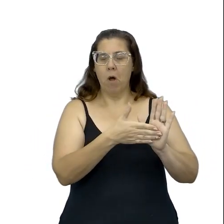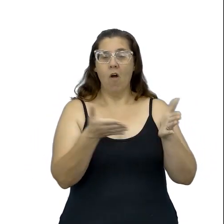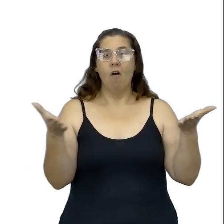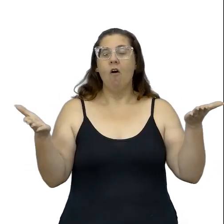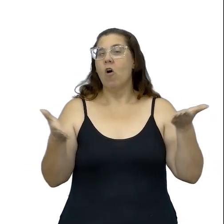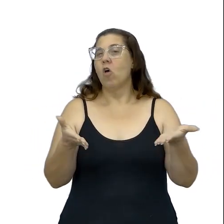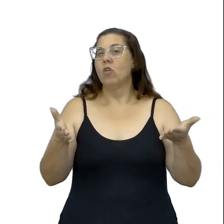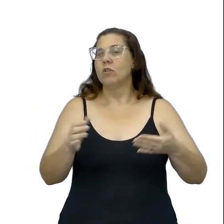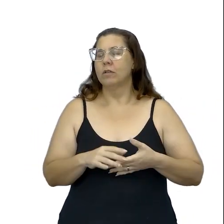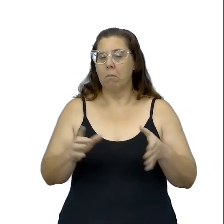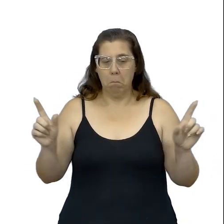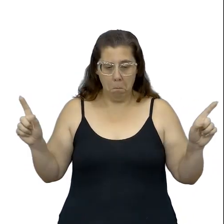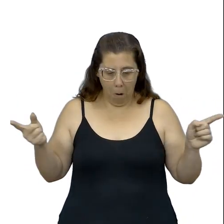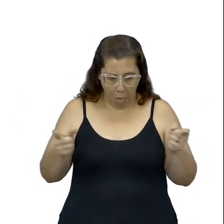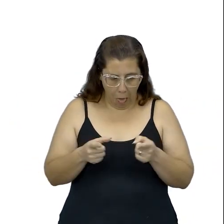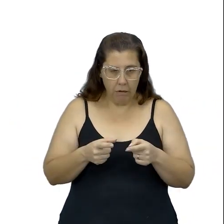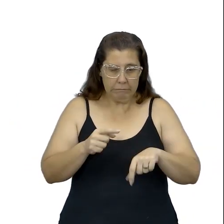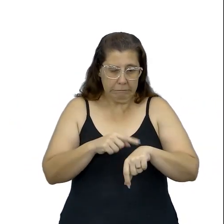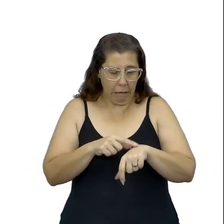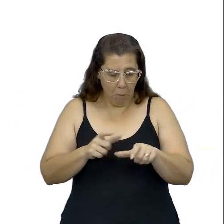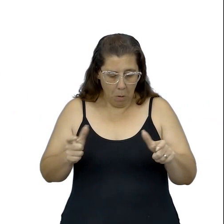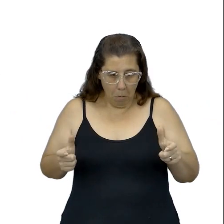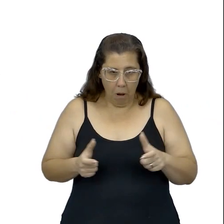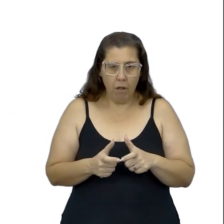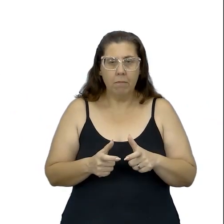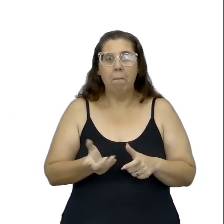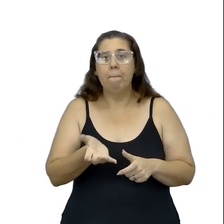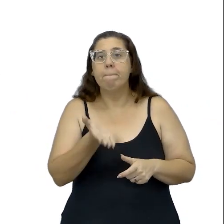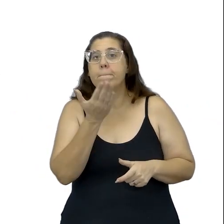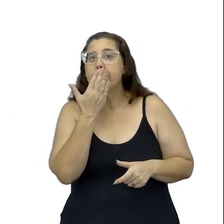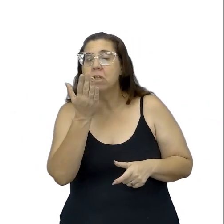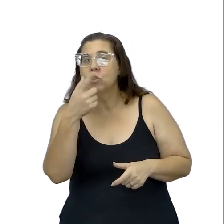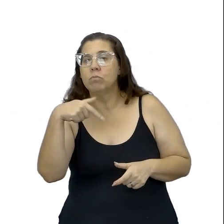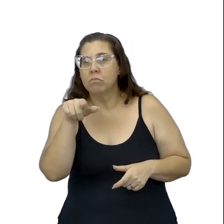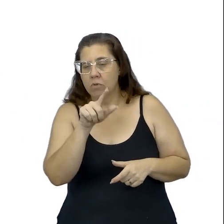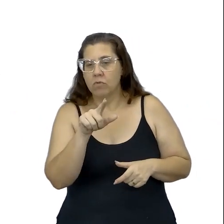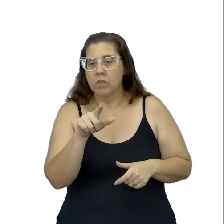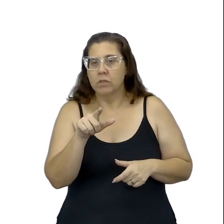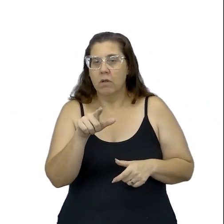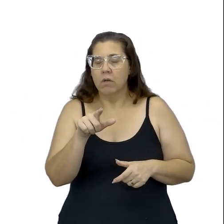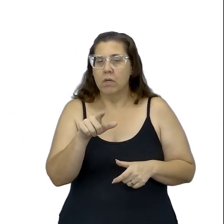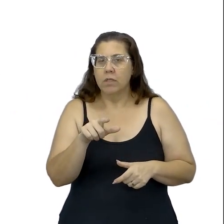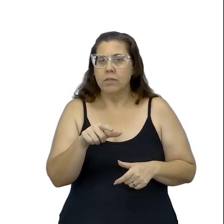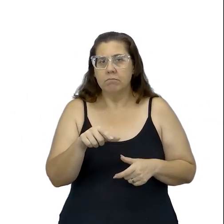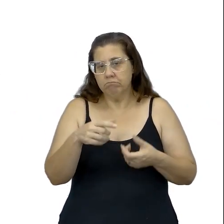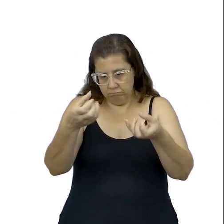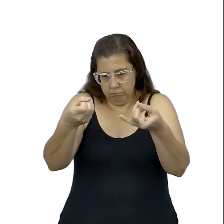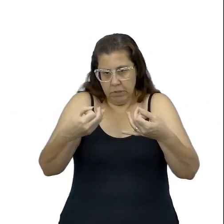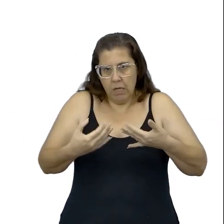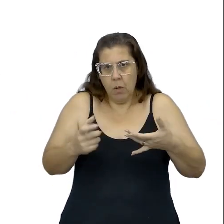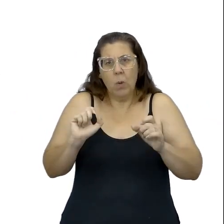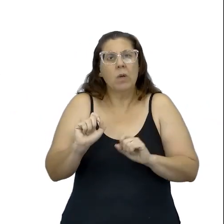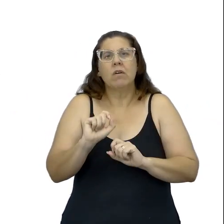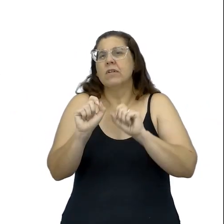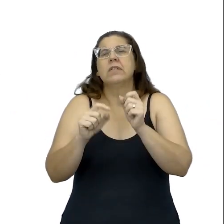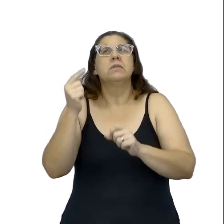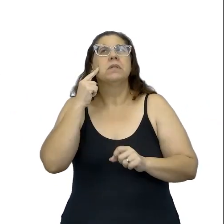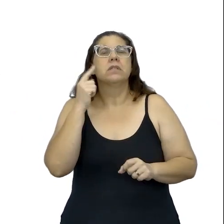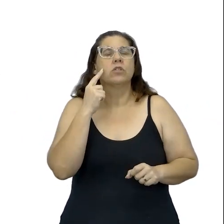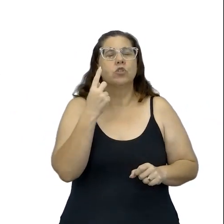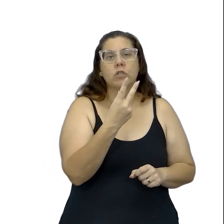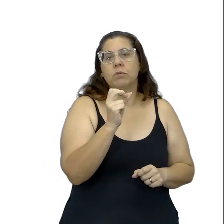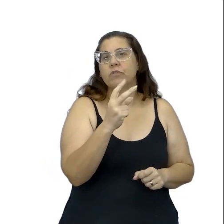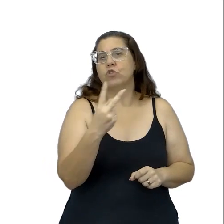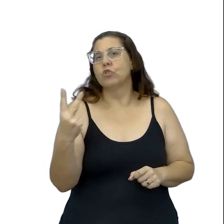hoje, que é um tempo curto, né, pedimos que vocês contem, né, o que acharam, né, das formações de